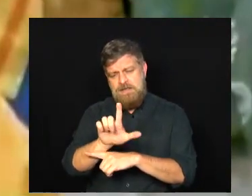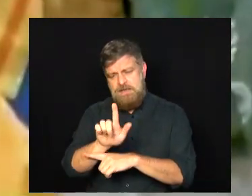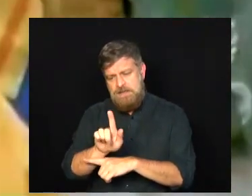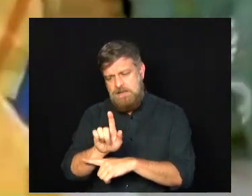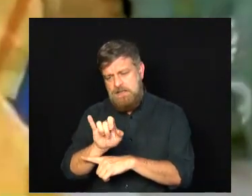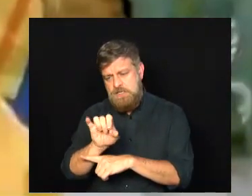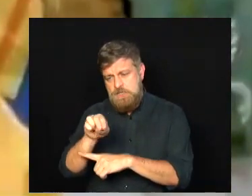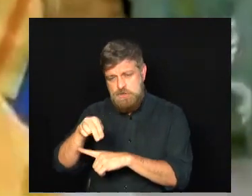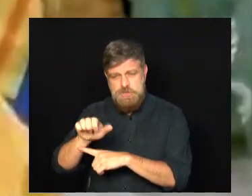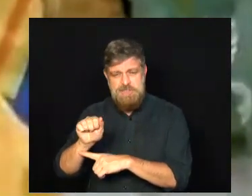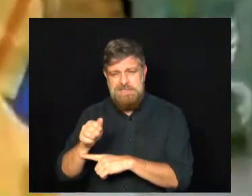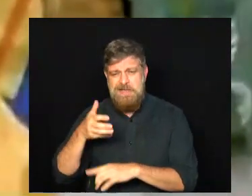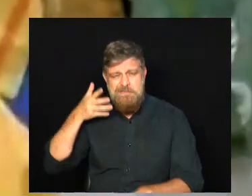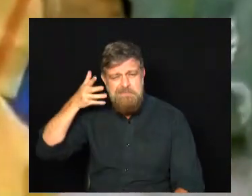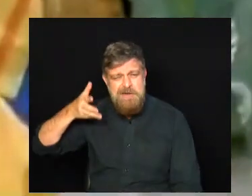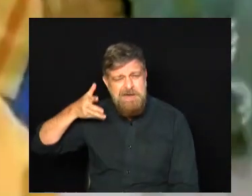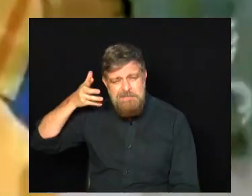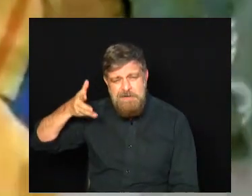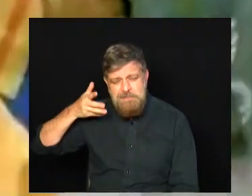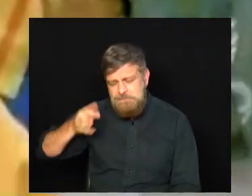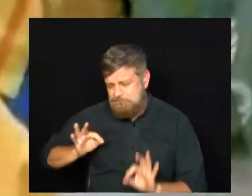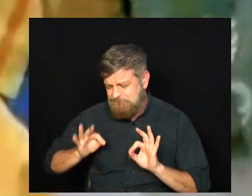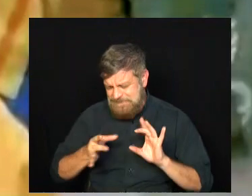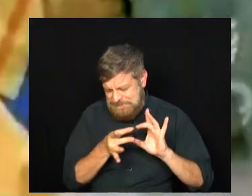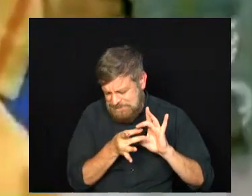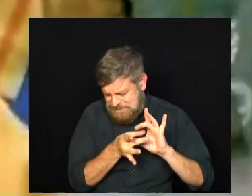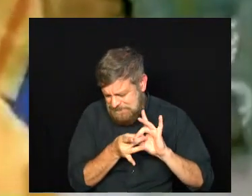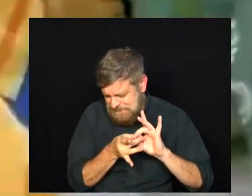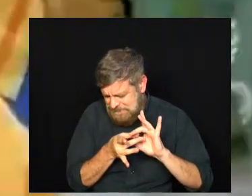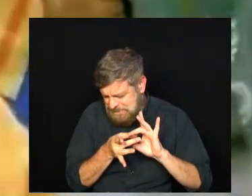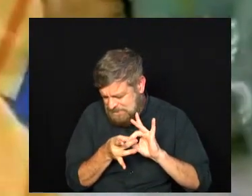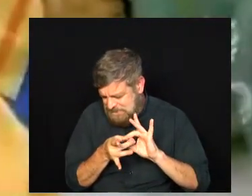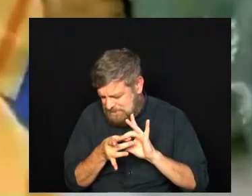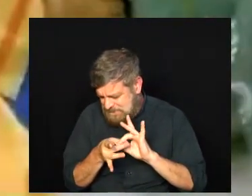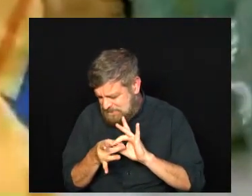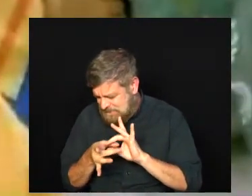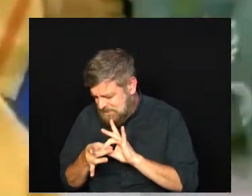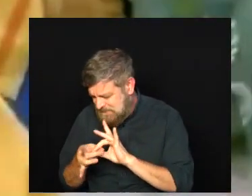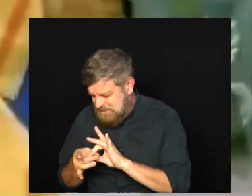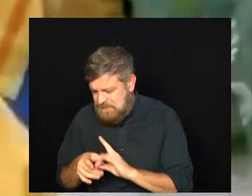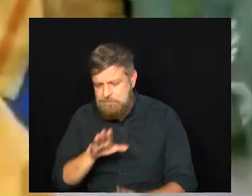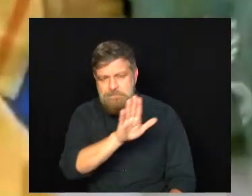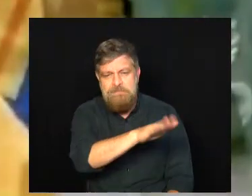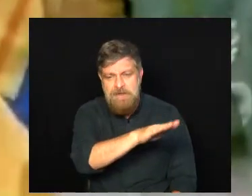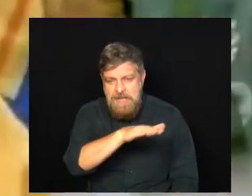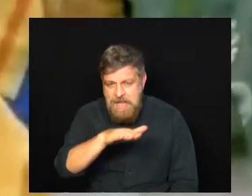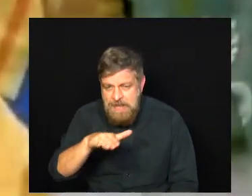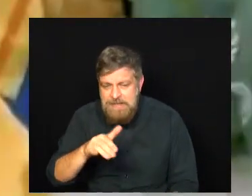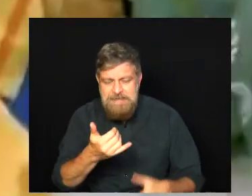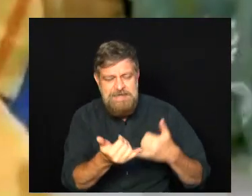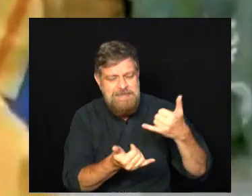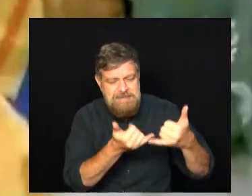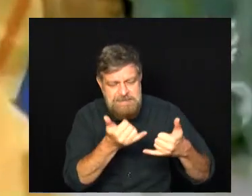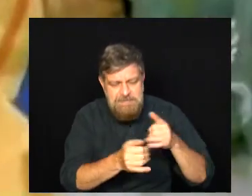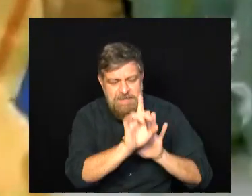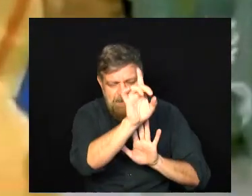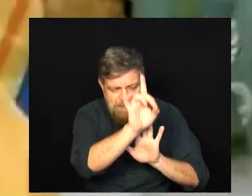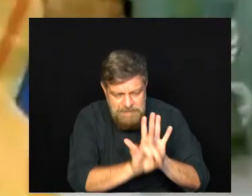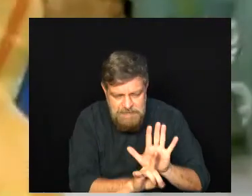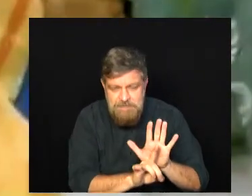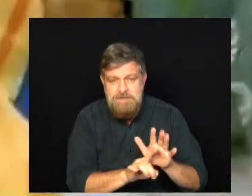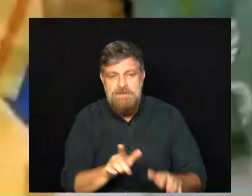né, tão contundente nessa defesa da infância, do lúdico,